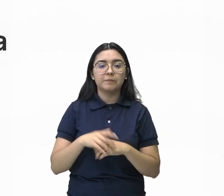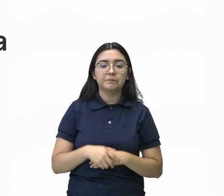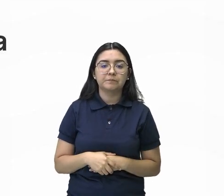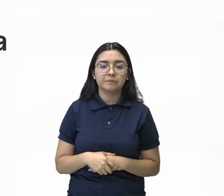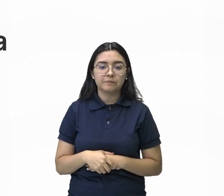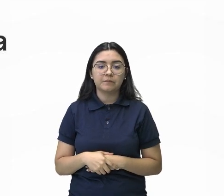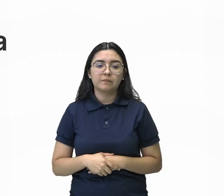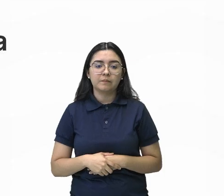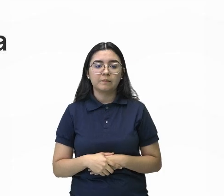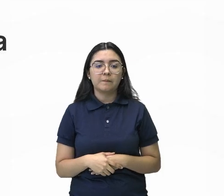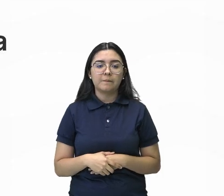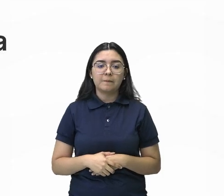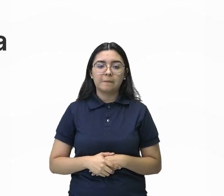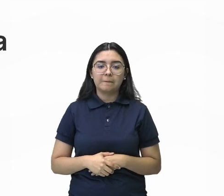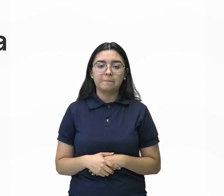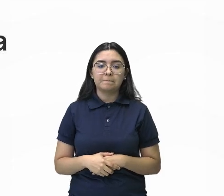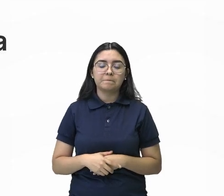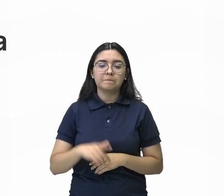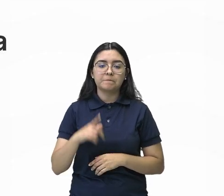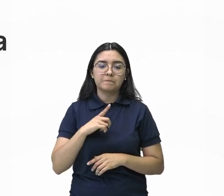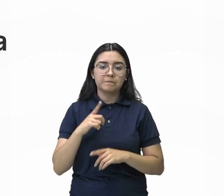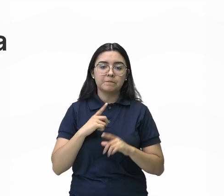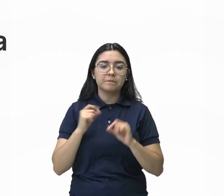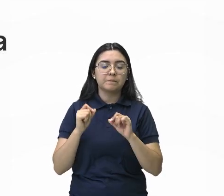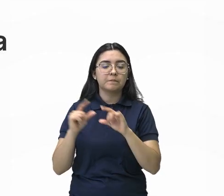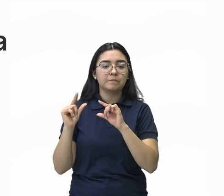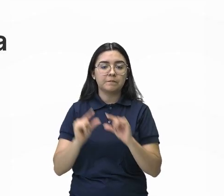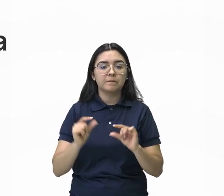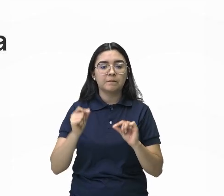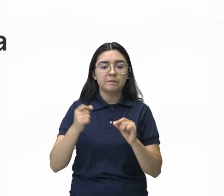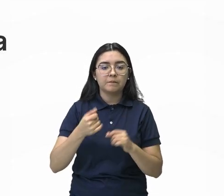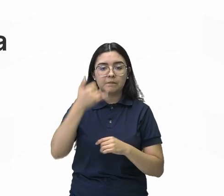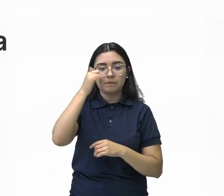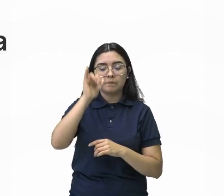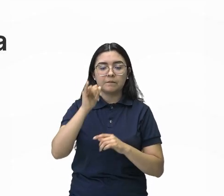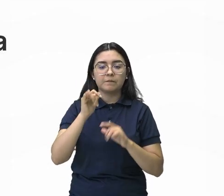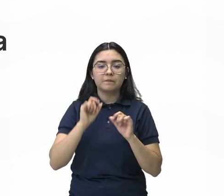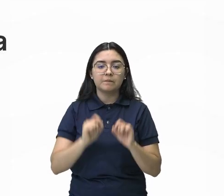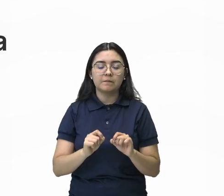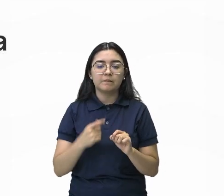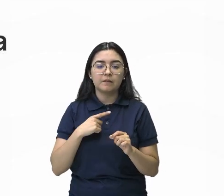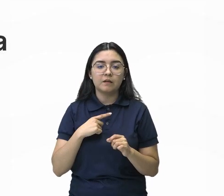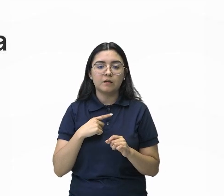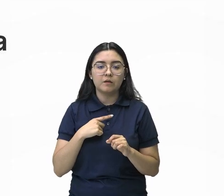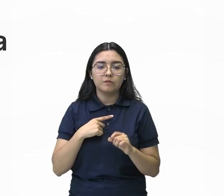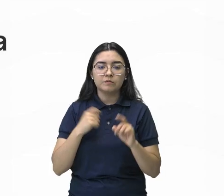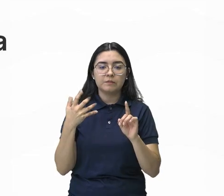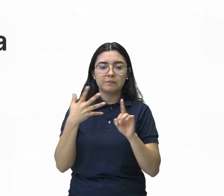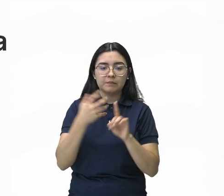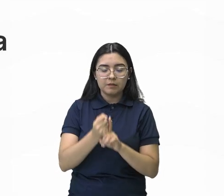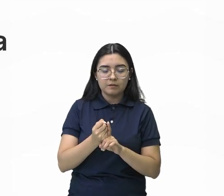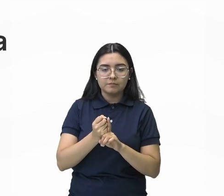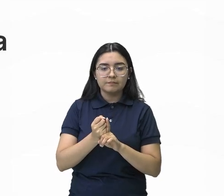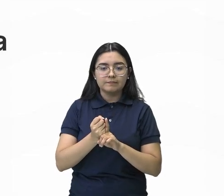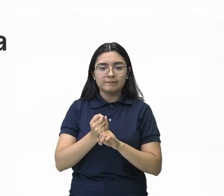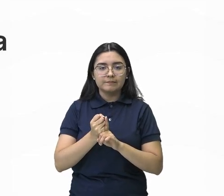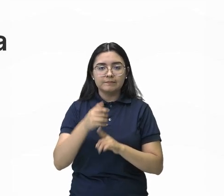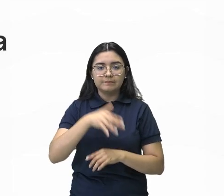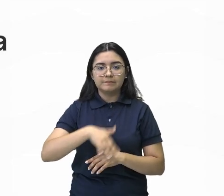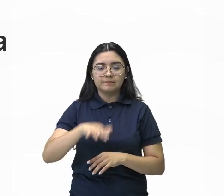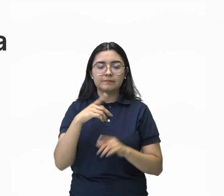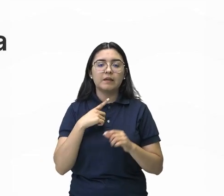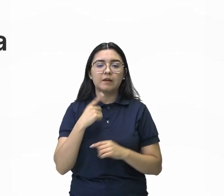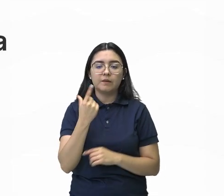só, atenuar os impactos ambientais do capitalismo. O capitalismo, ele quer lucro,